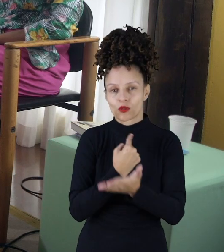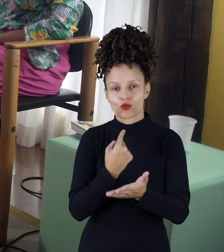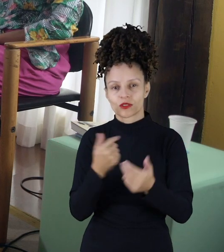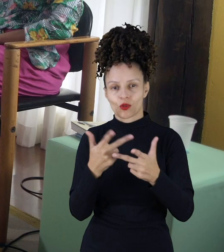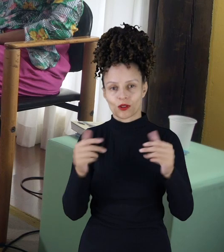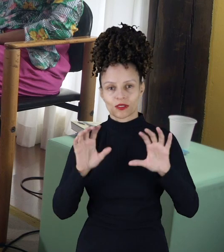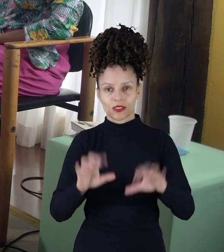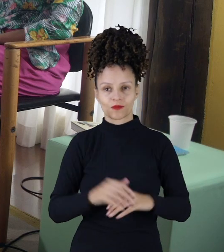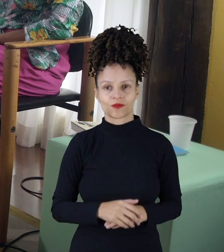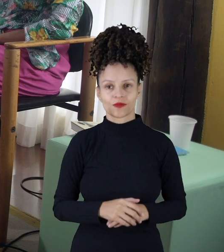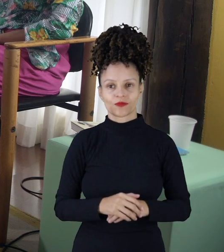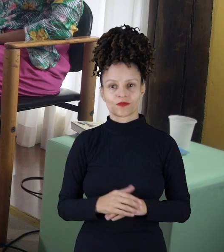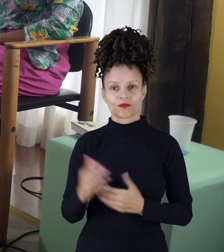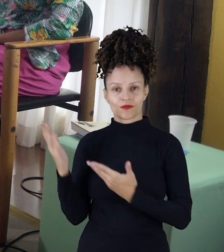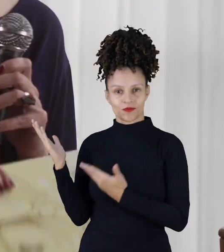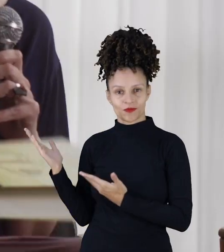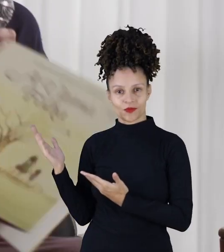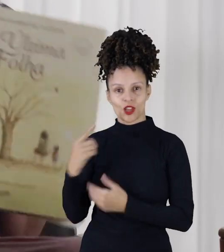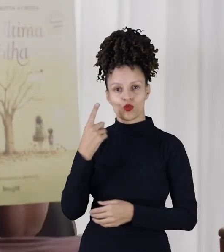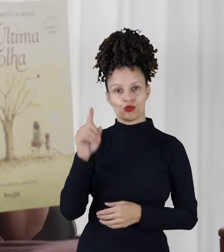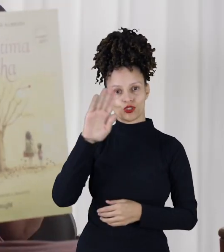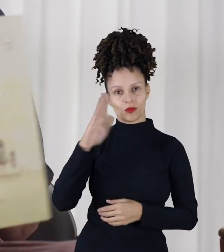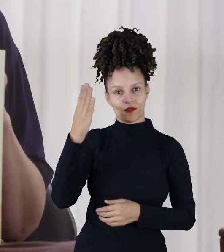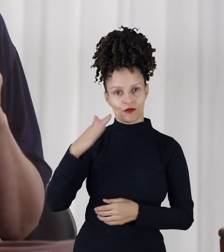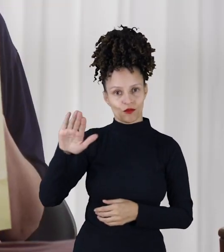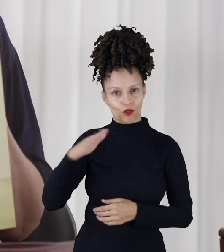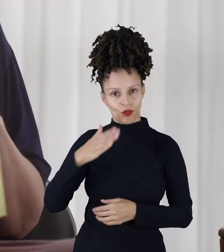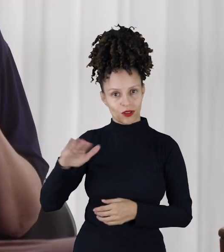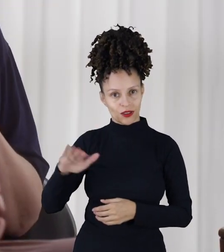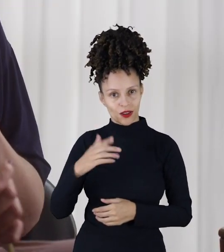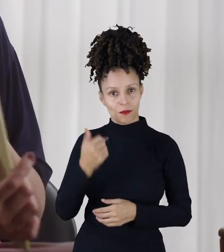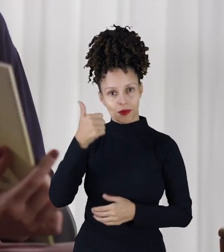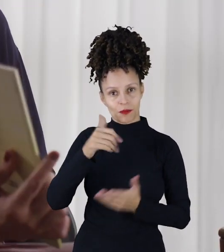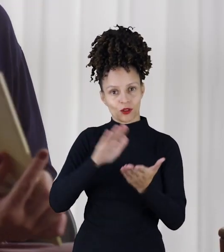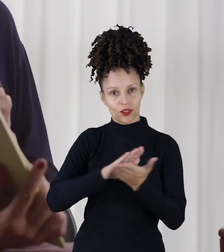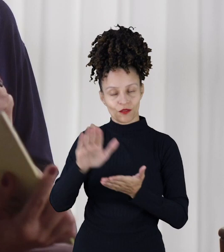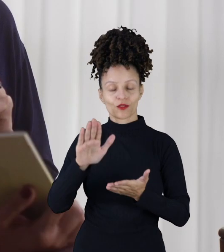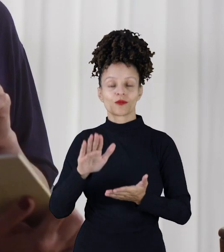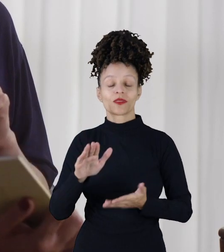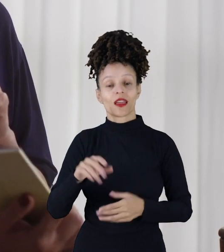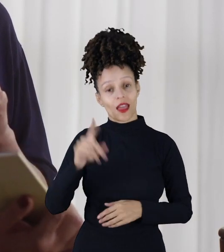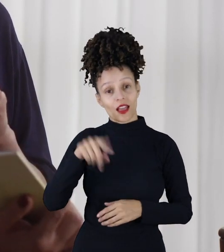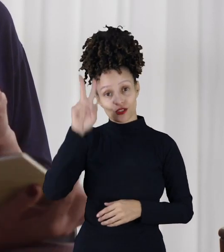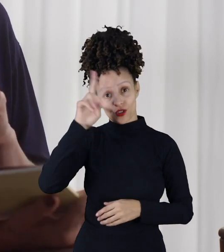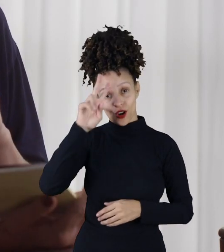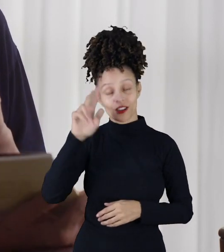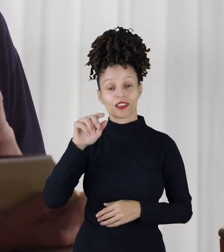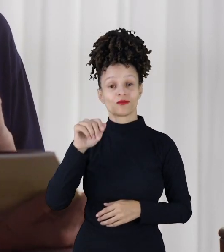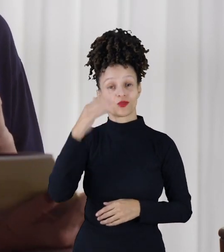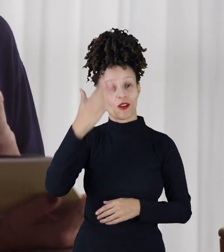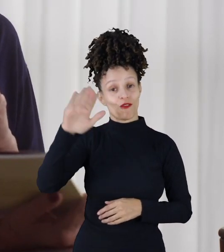de alguma pergunta, alguma coisa assim. A Última Folha, que é o primeiro livro que eu publiquei, é a história de uma